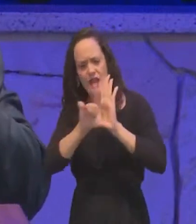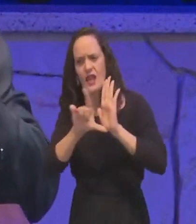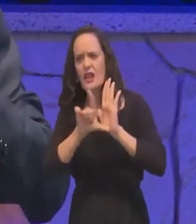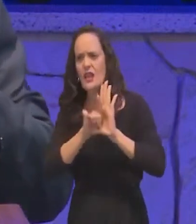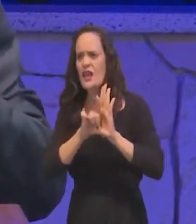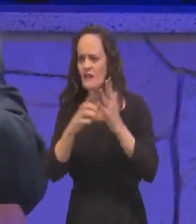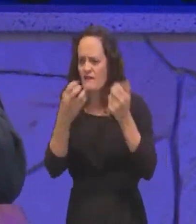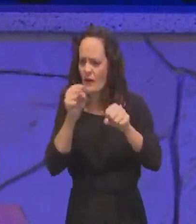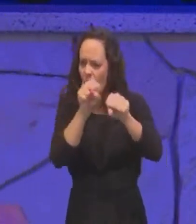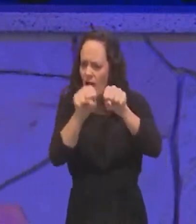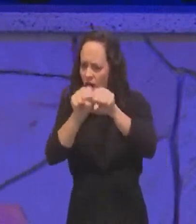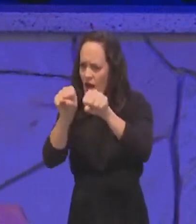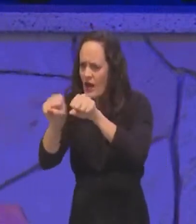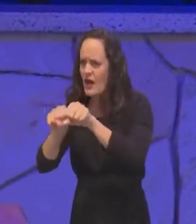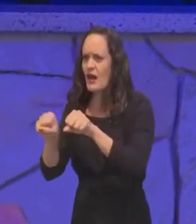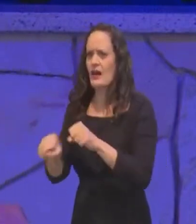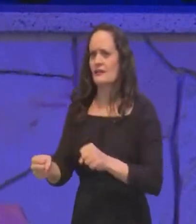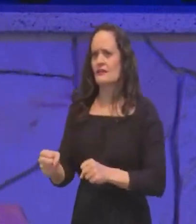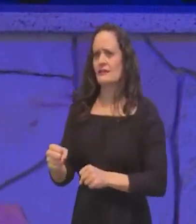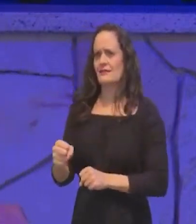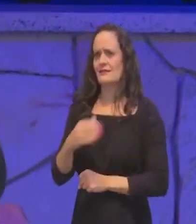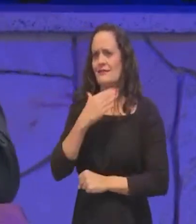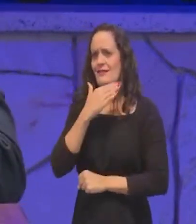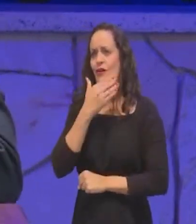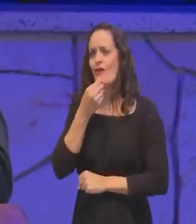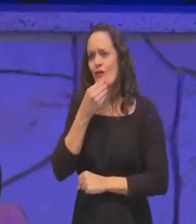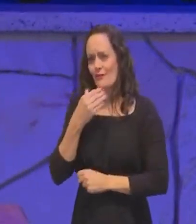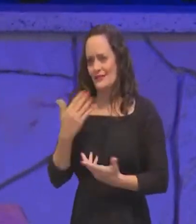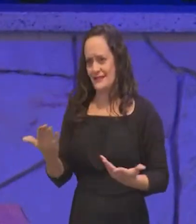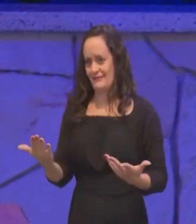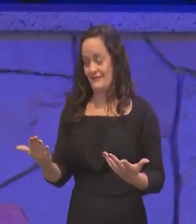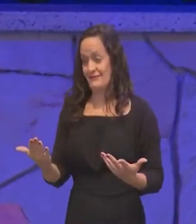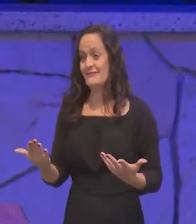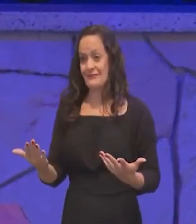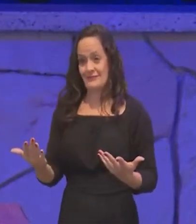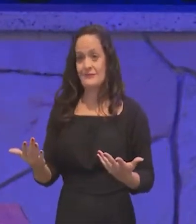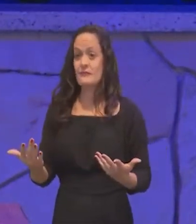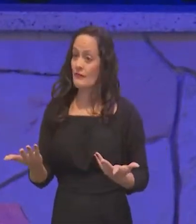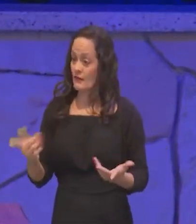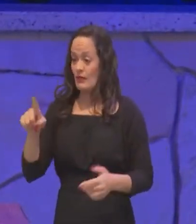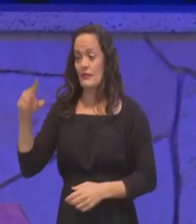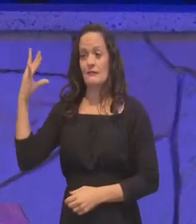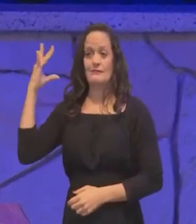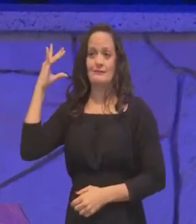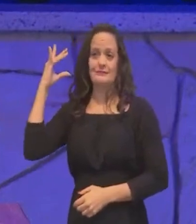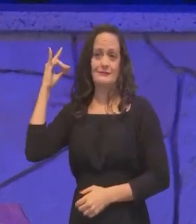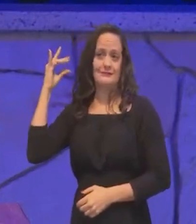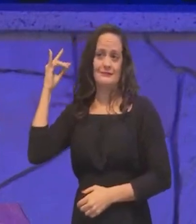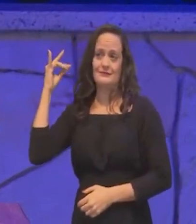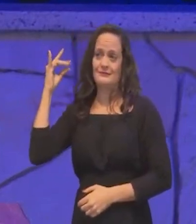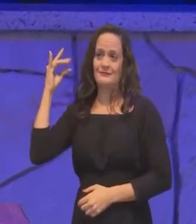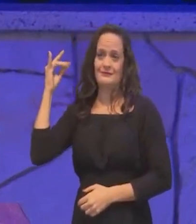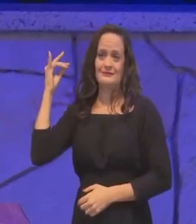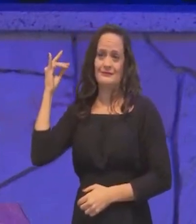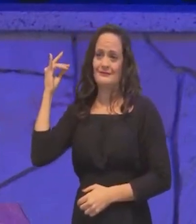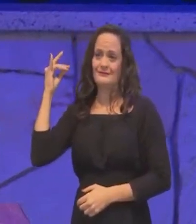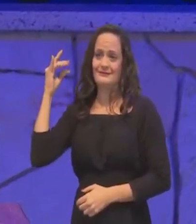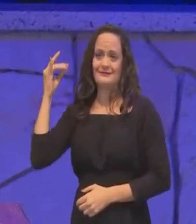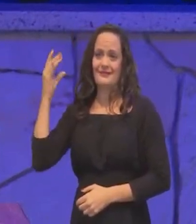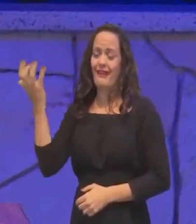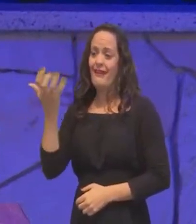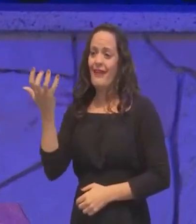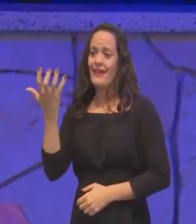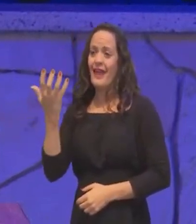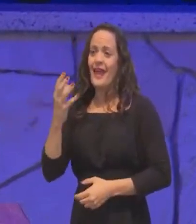sentença que eles deveriam ser mortos. E mais uma tentativa satânica de destruir a igreja de Cristo.